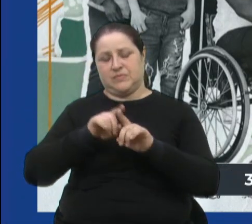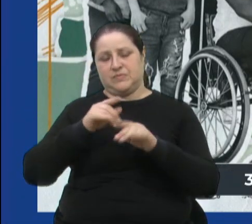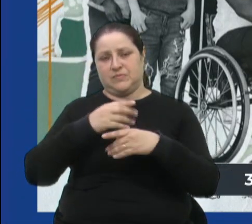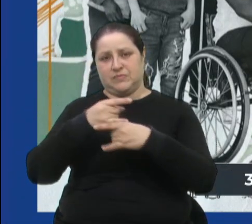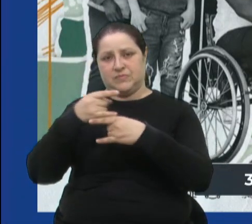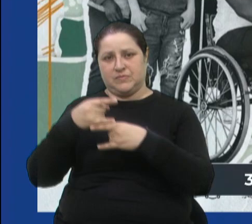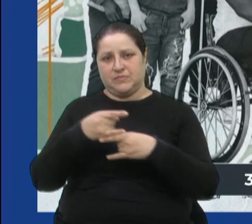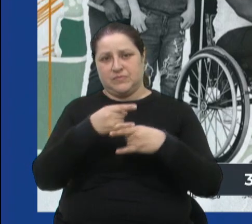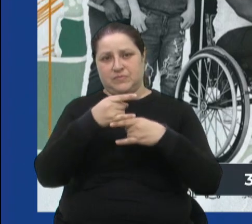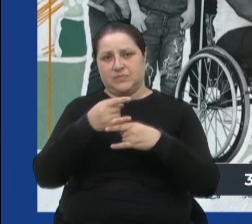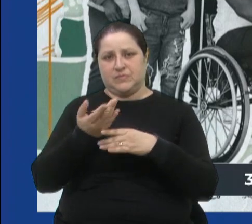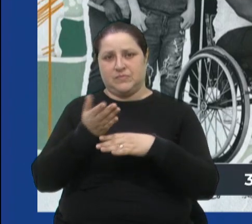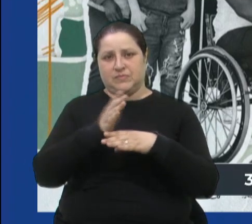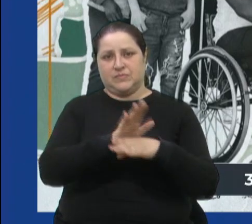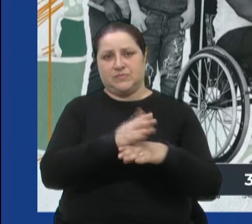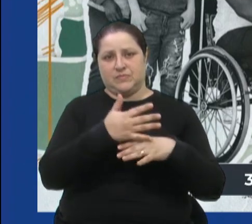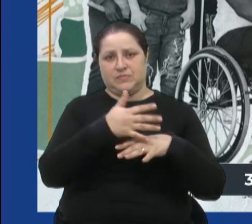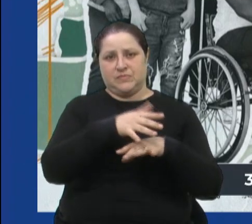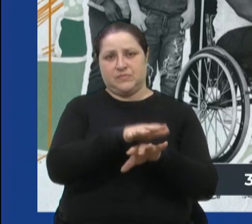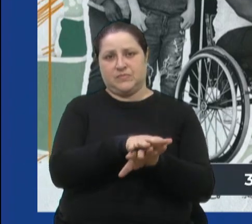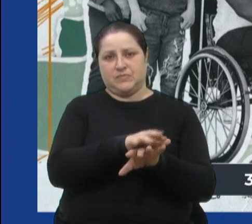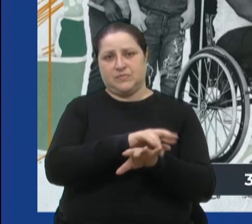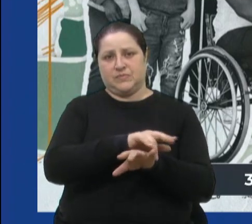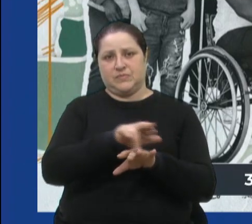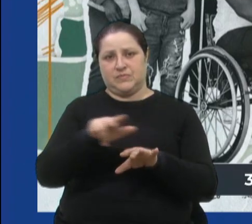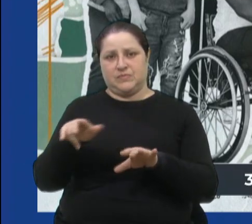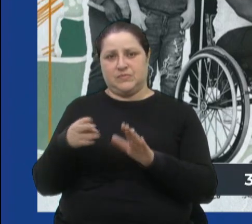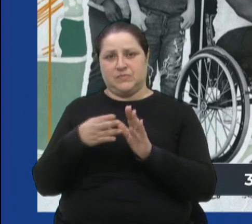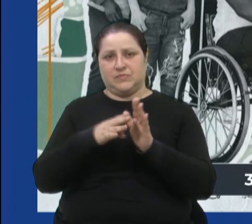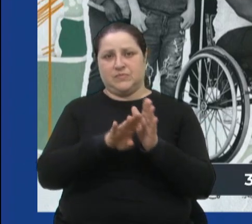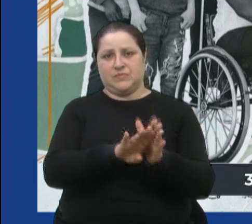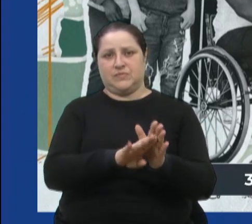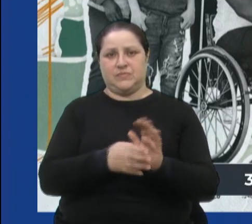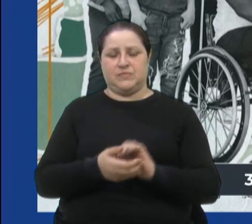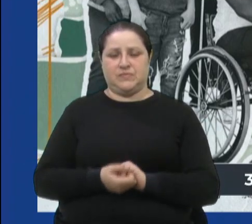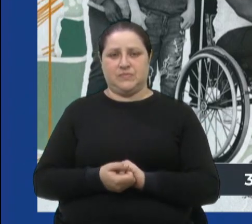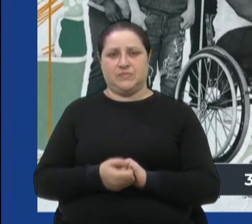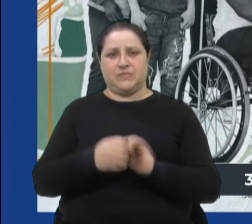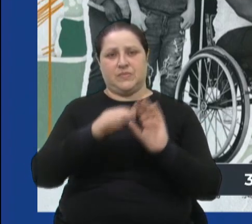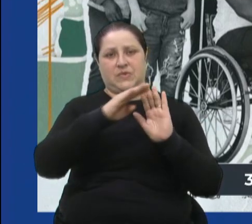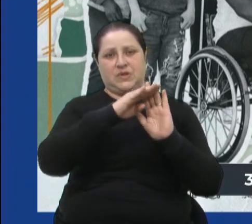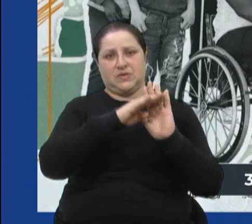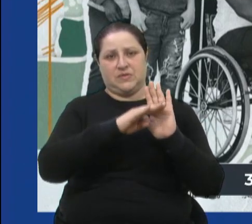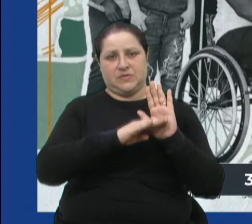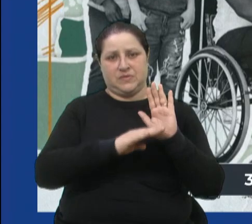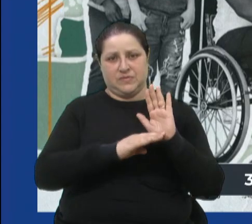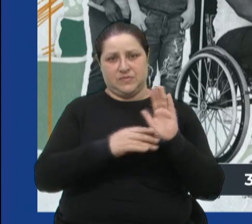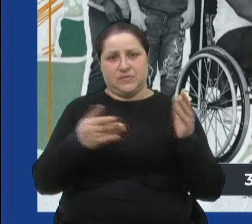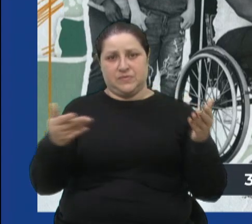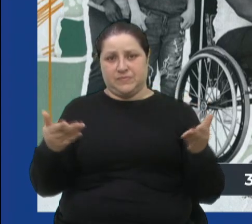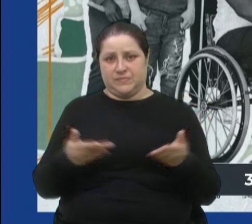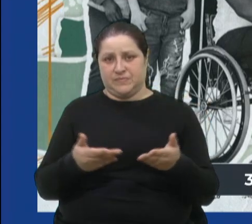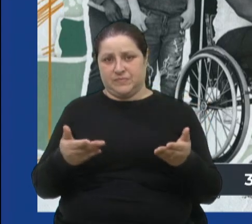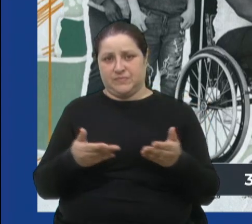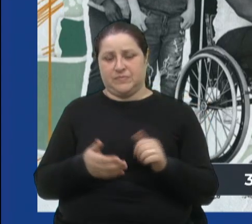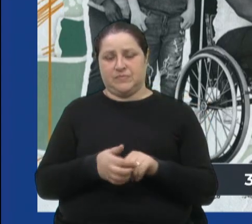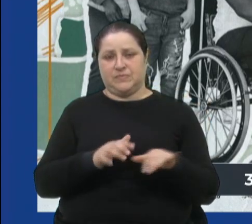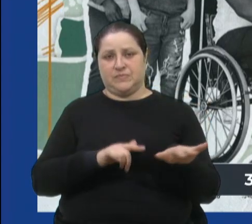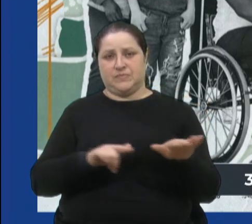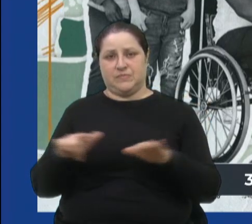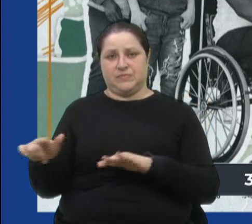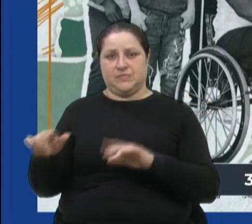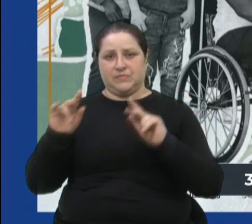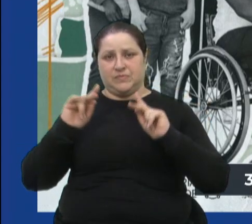da inclusão e outros benefícios. Então, a programação, hoje, a Semana da Pessoa